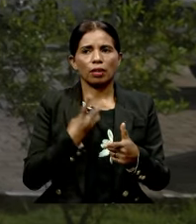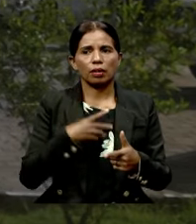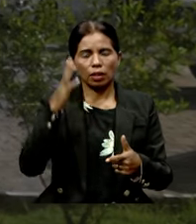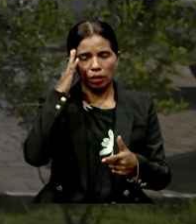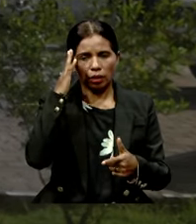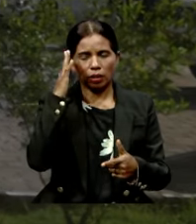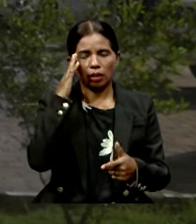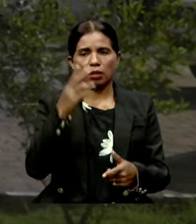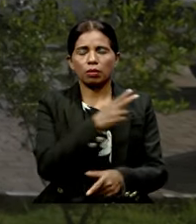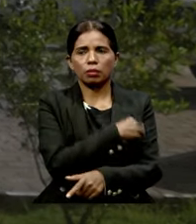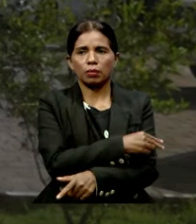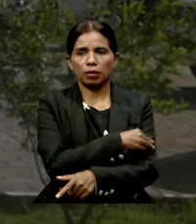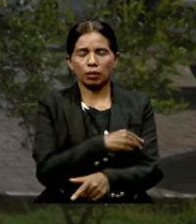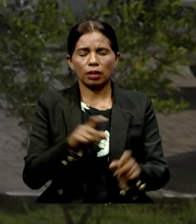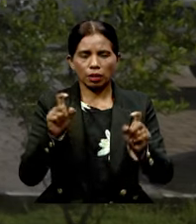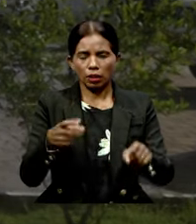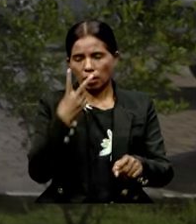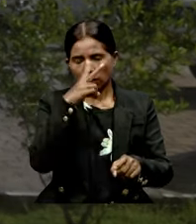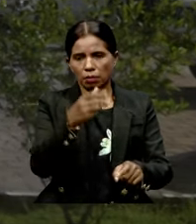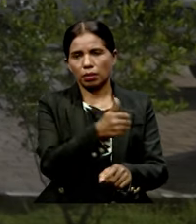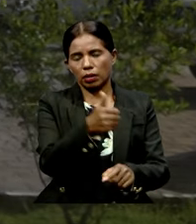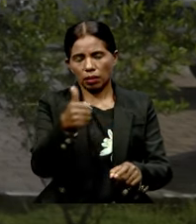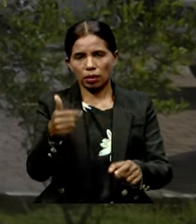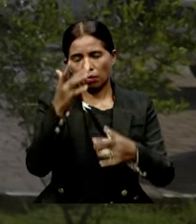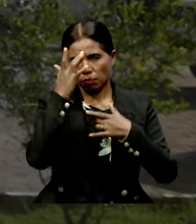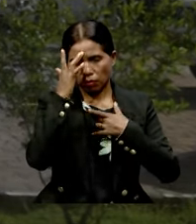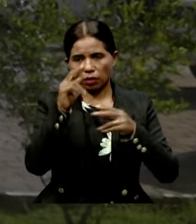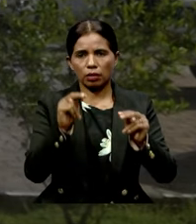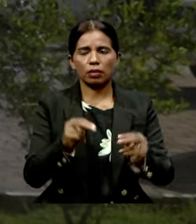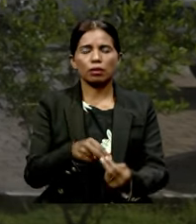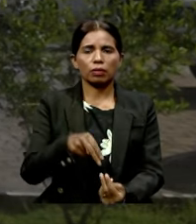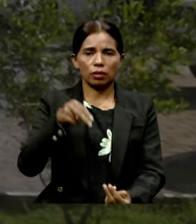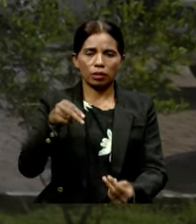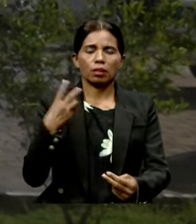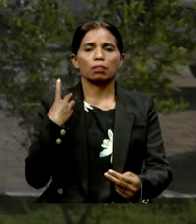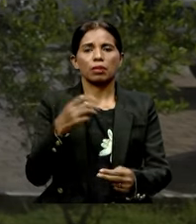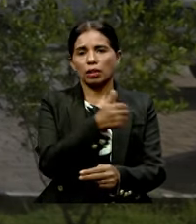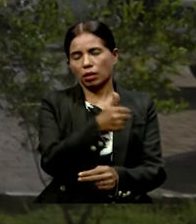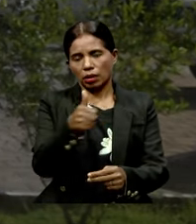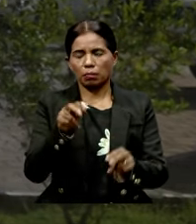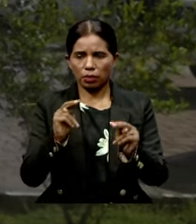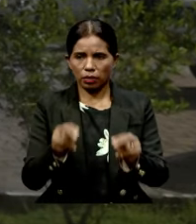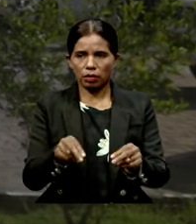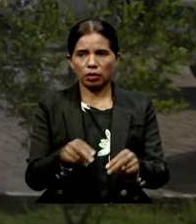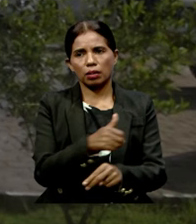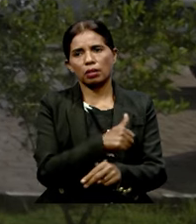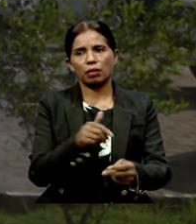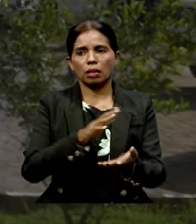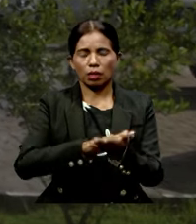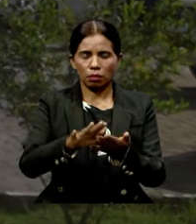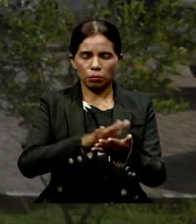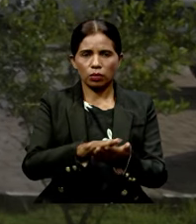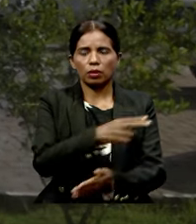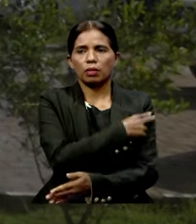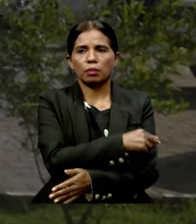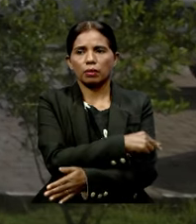ha hospital lo tem hareba e dida que moras, hareba necessidade nutriente nebe e dida que precisa. No selo com a limpeza hospital rasi